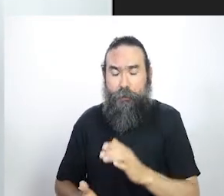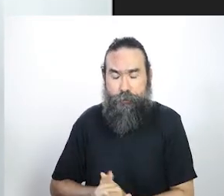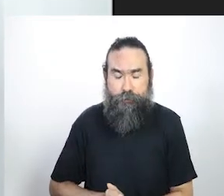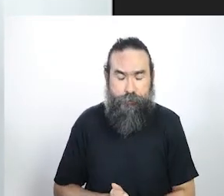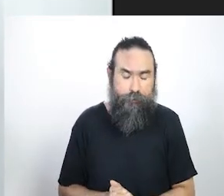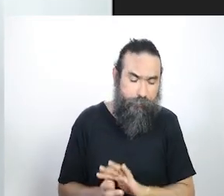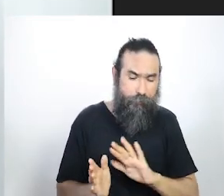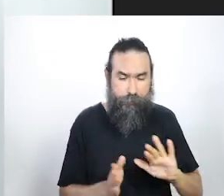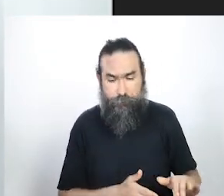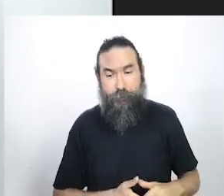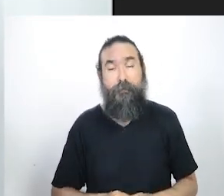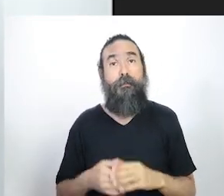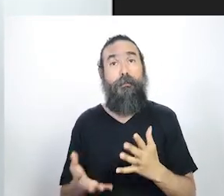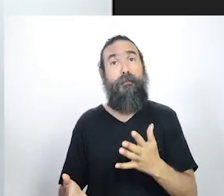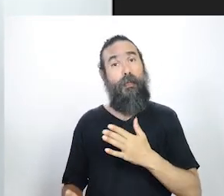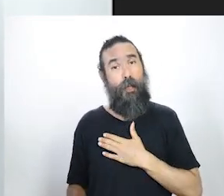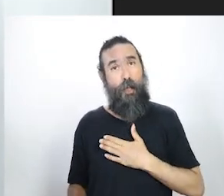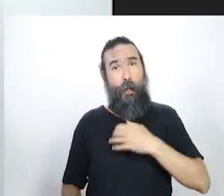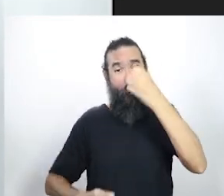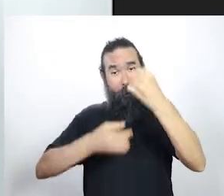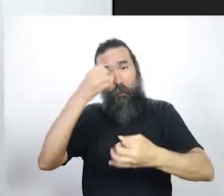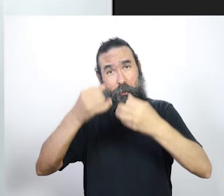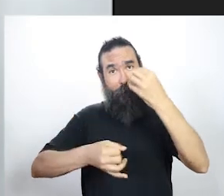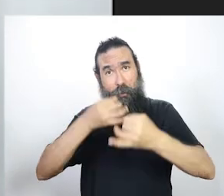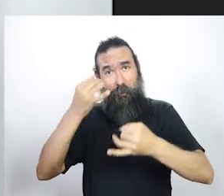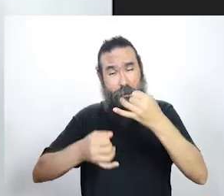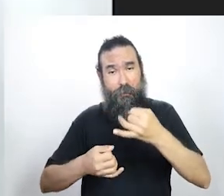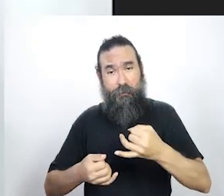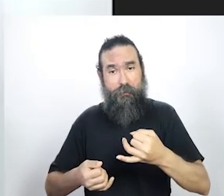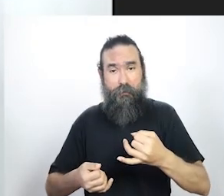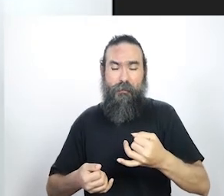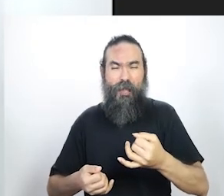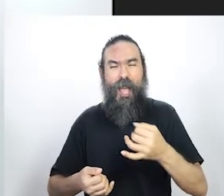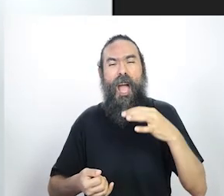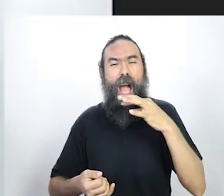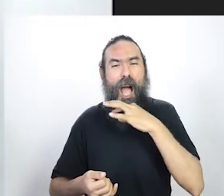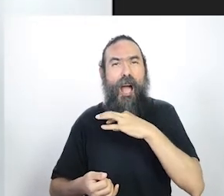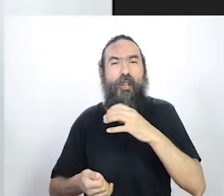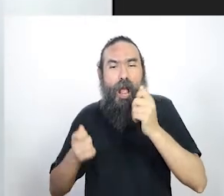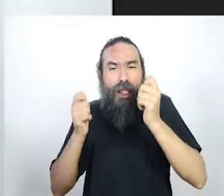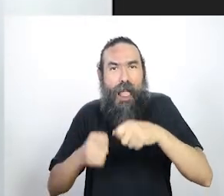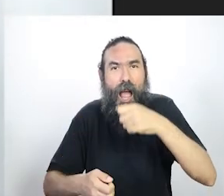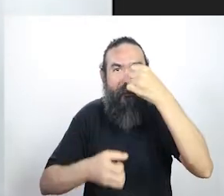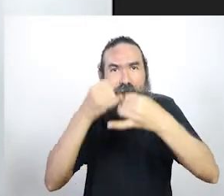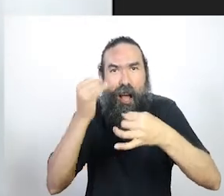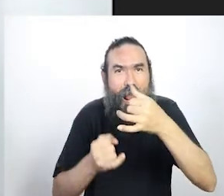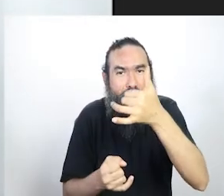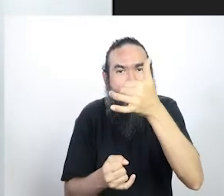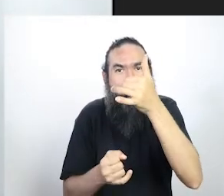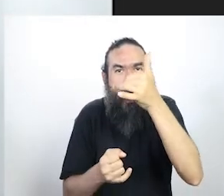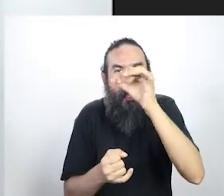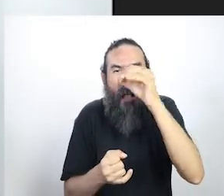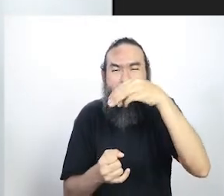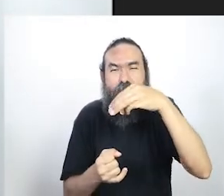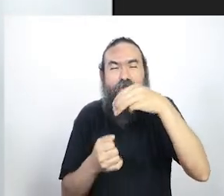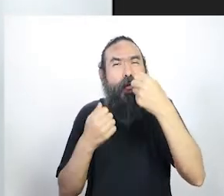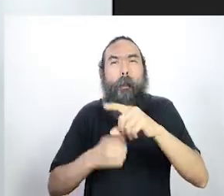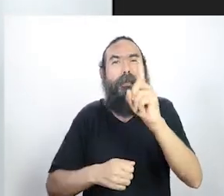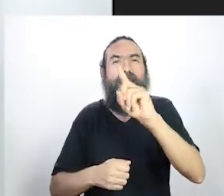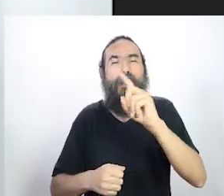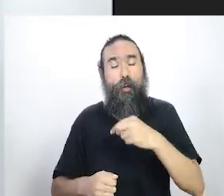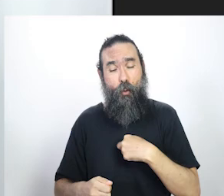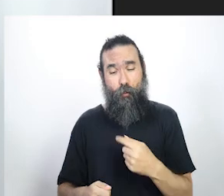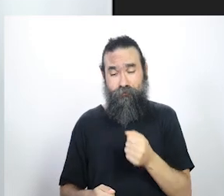minha contribuição, a minha fala, eu acho que talvez eu nem use os 10 minutos, porque eu achei que seria mesmo um bate-papo, eu não preparei uma fala